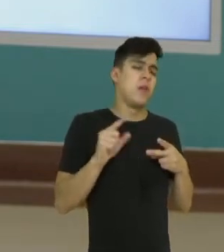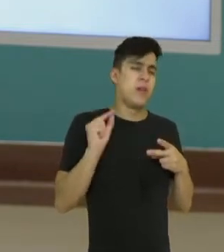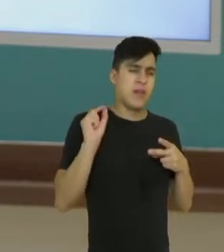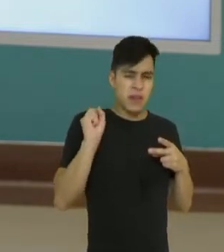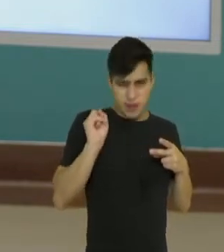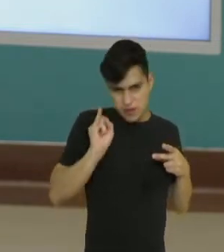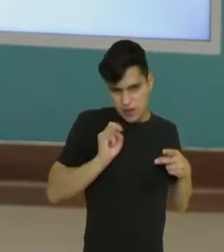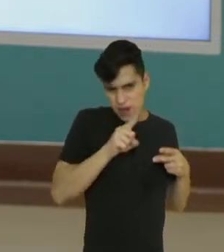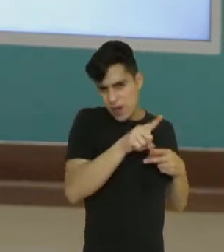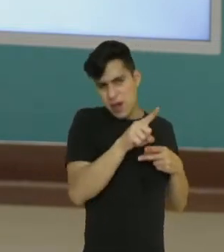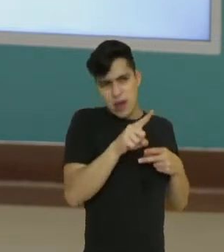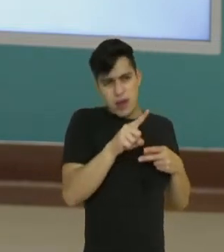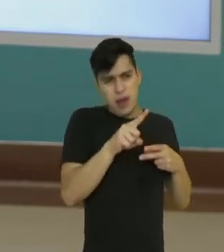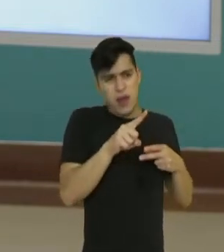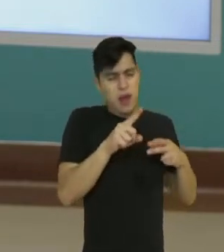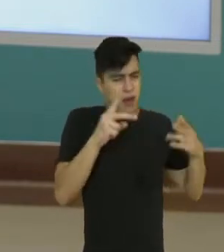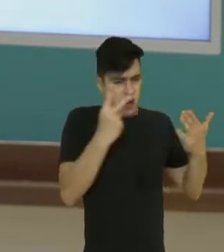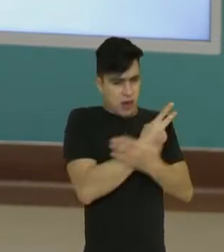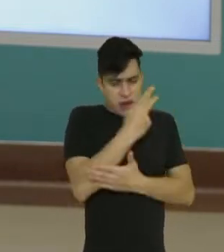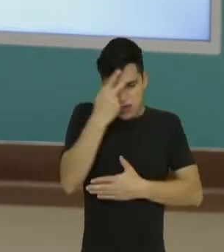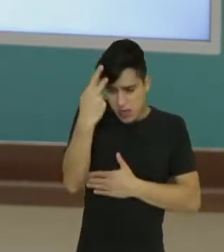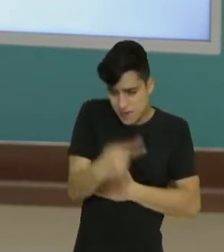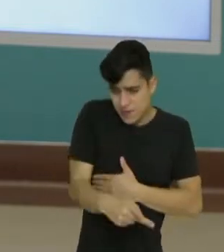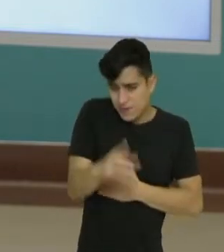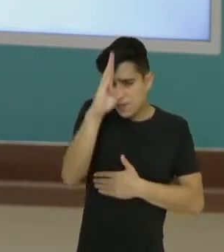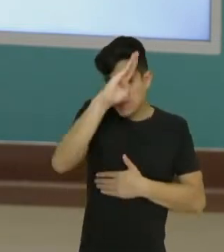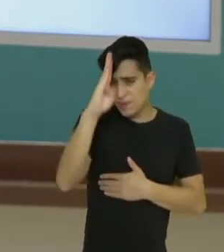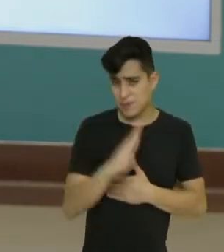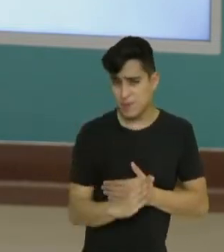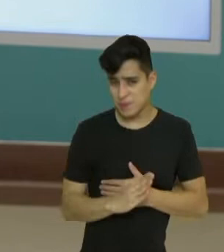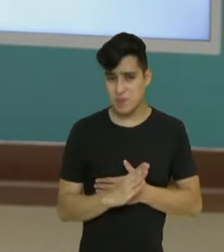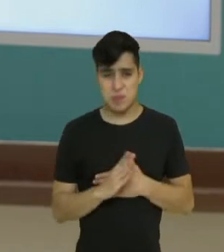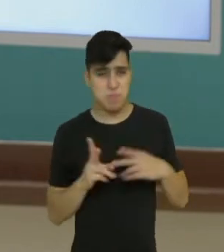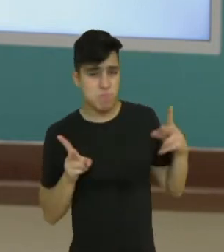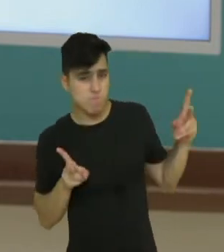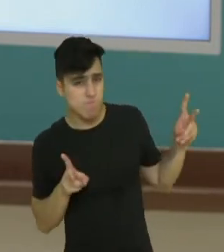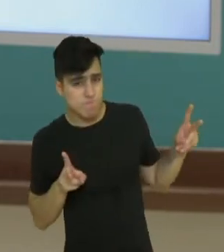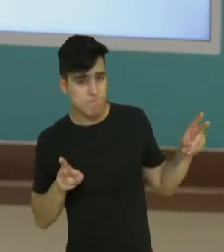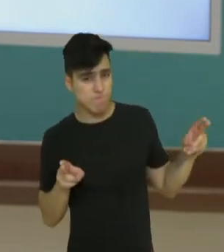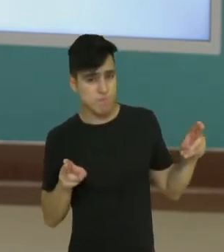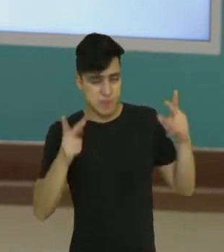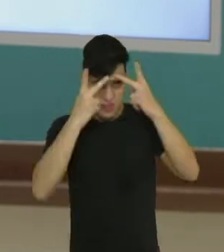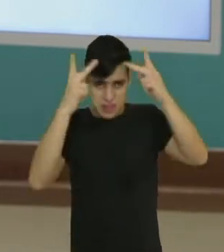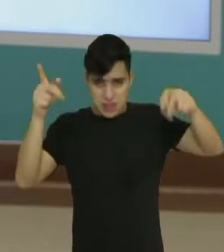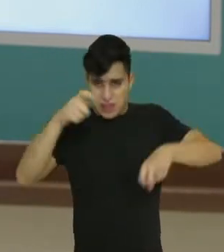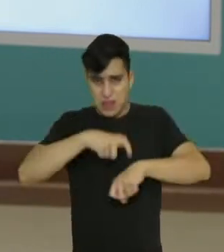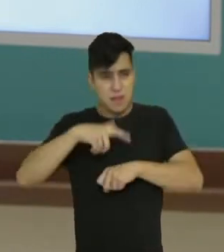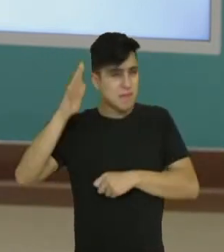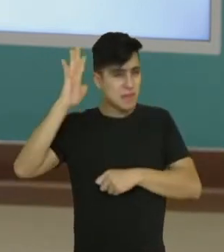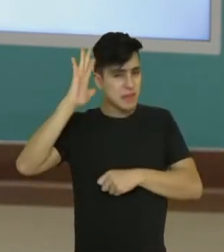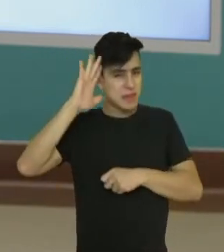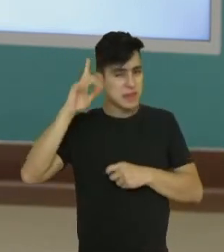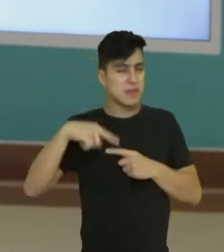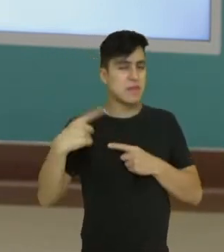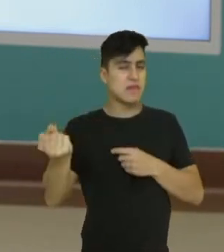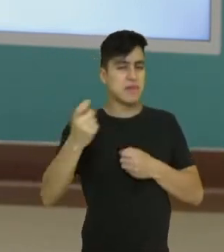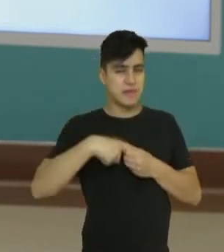ocorre esse fenômeno no nosso país, no Brasil? Eu vou dar um tempinho para você pensar e eu já